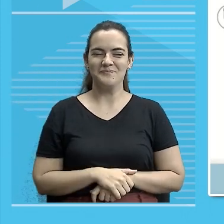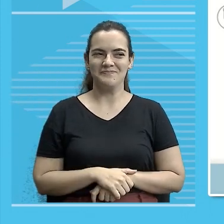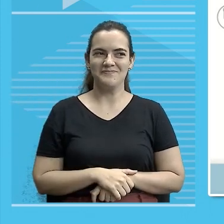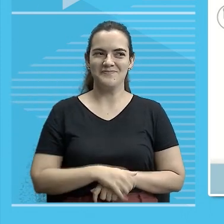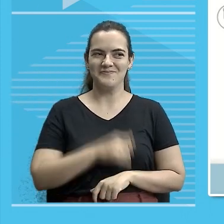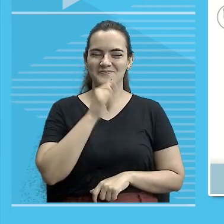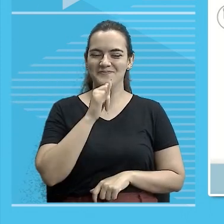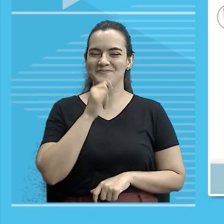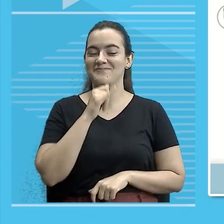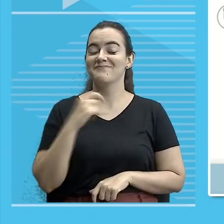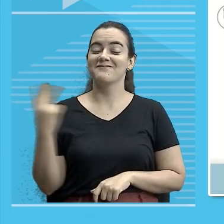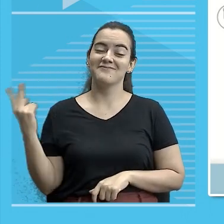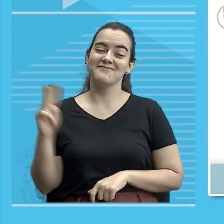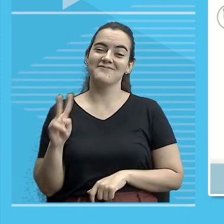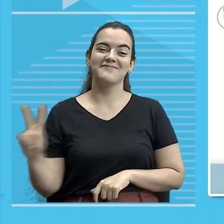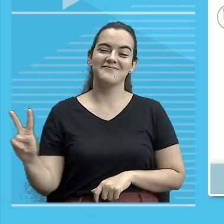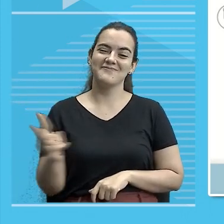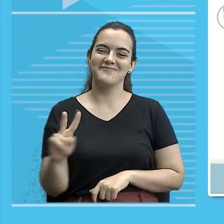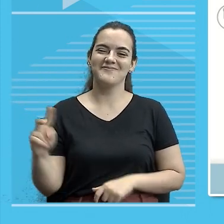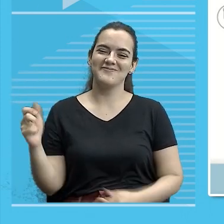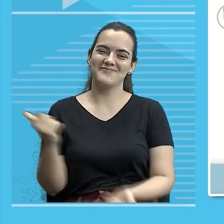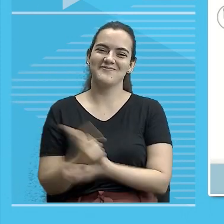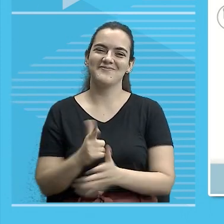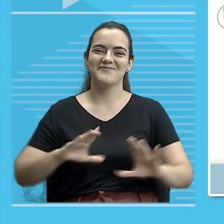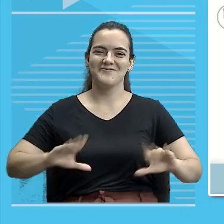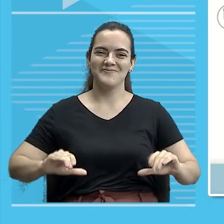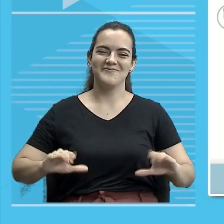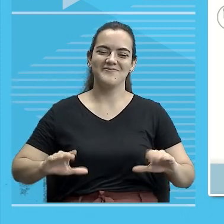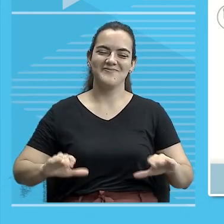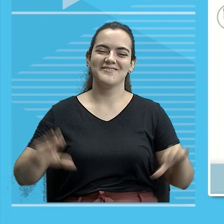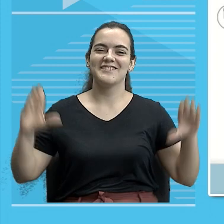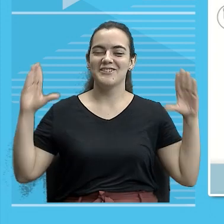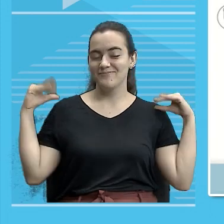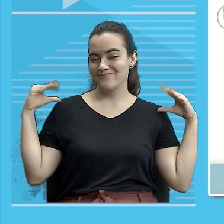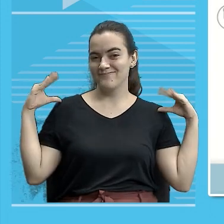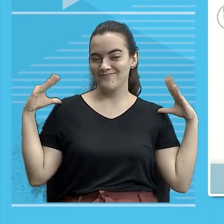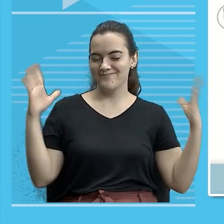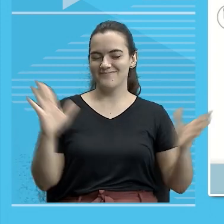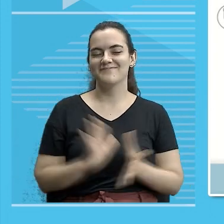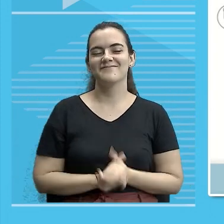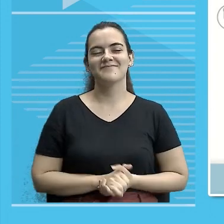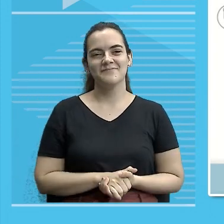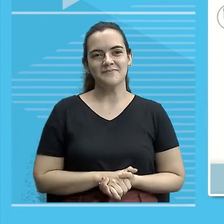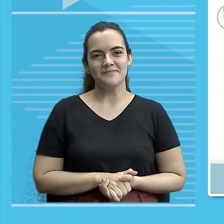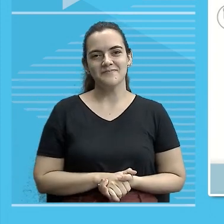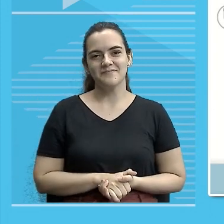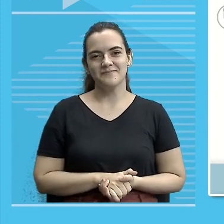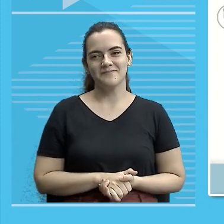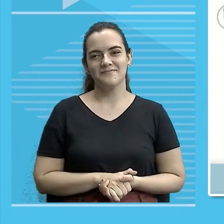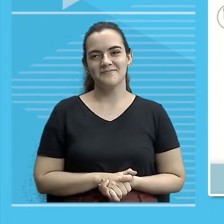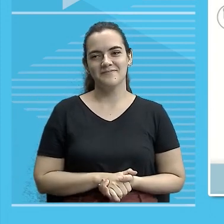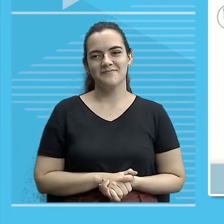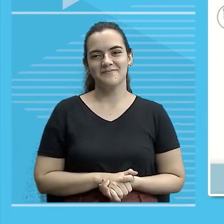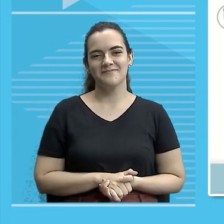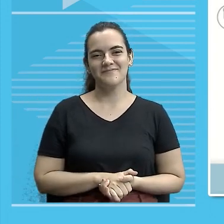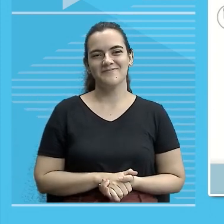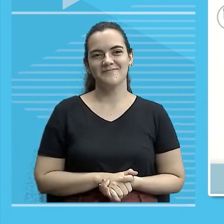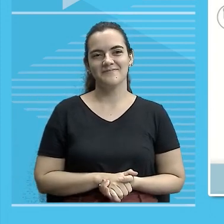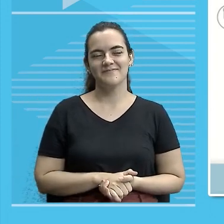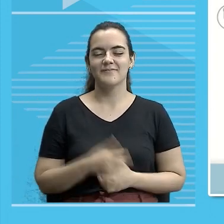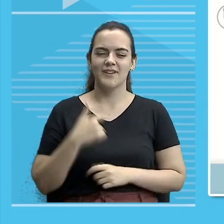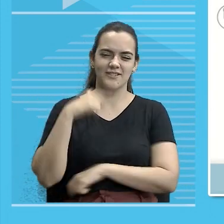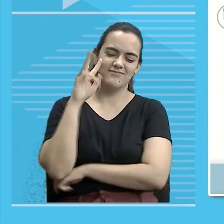comprar um sofá aí esse sofá primeira coisa que eu vou olhar